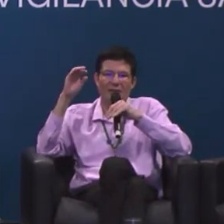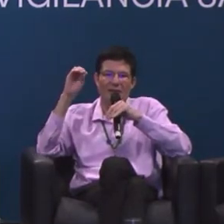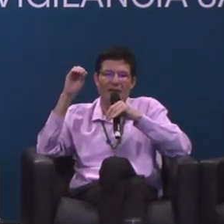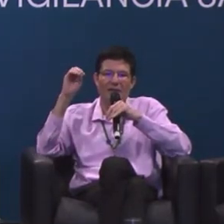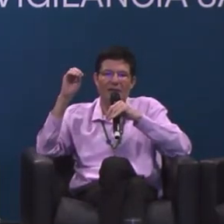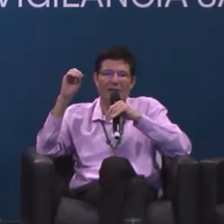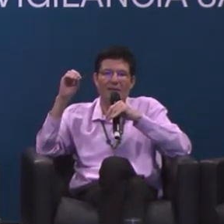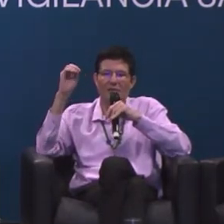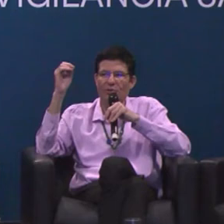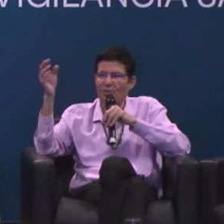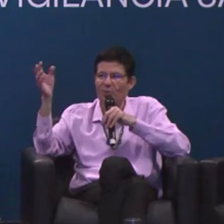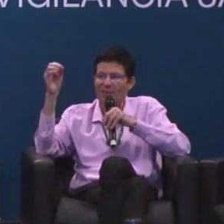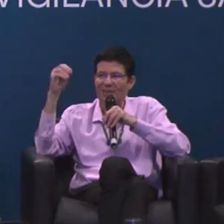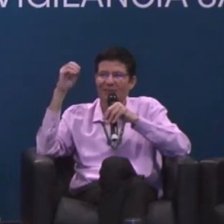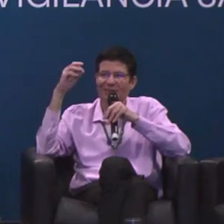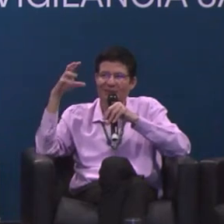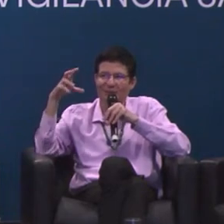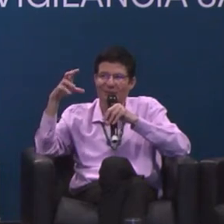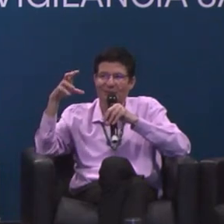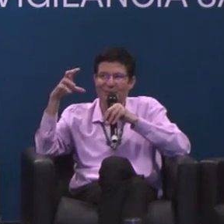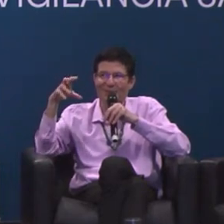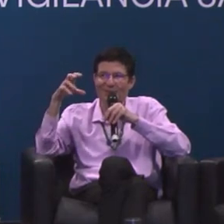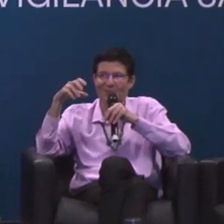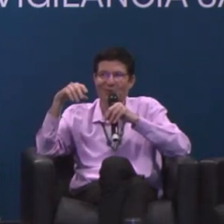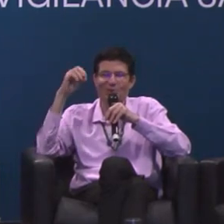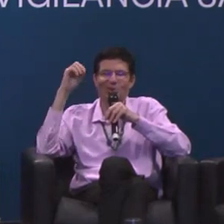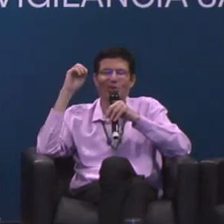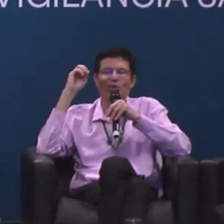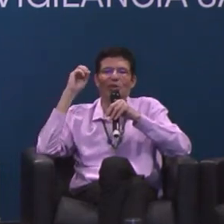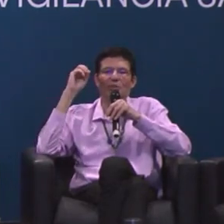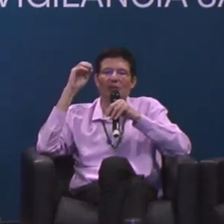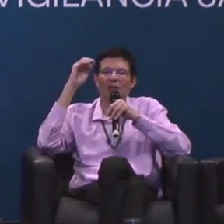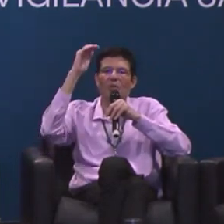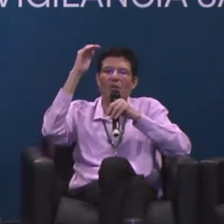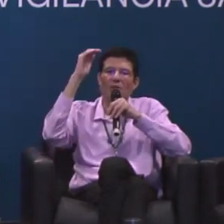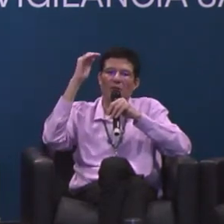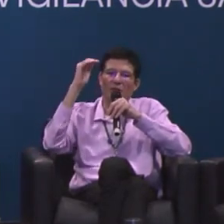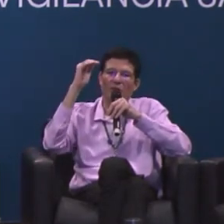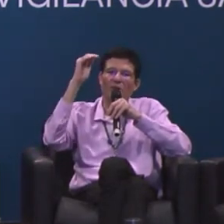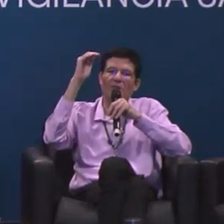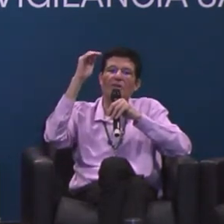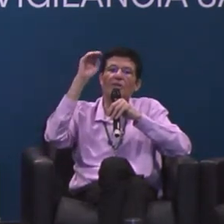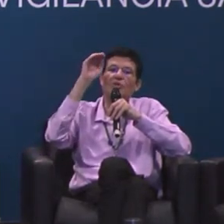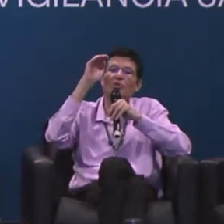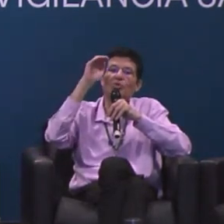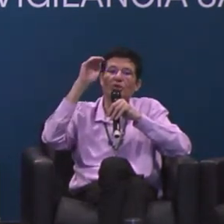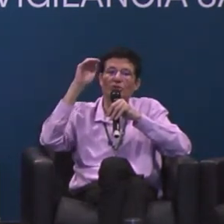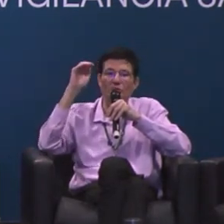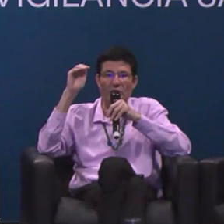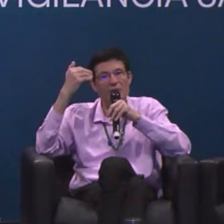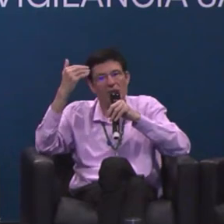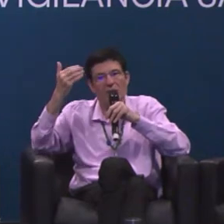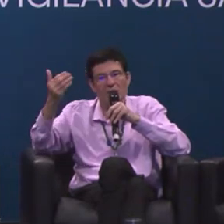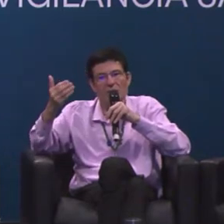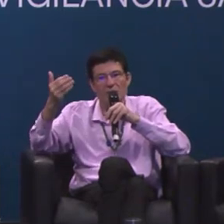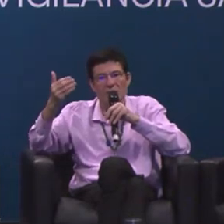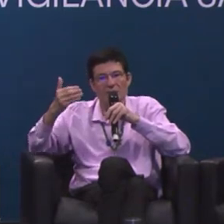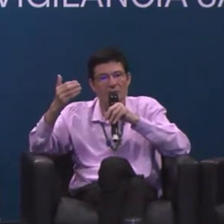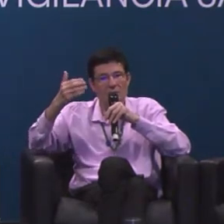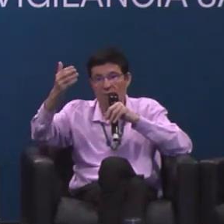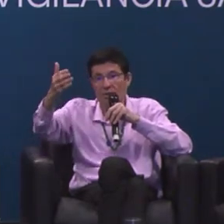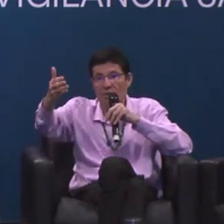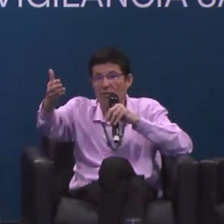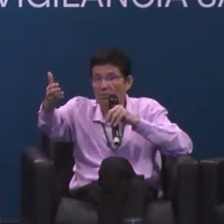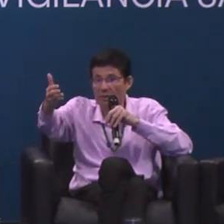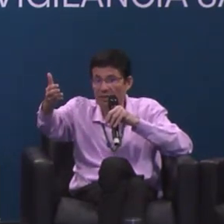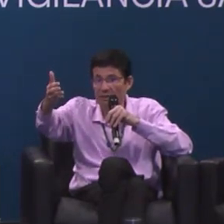A ideia, e desculpa, tá, Dina, a gente com um tempo disso, mas ao ler o relatório, existem sugestões, que é o relatório, eu não estou